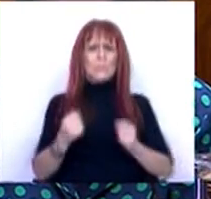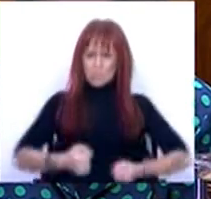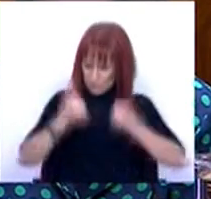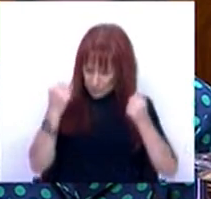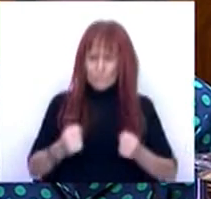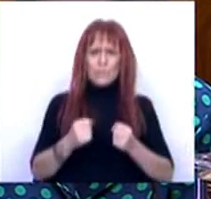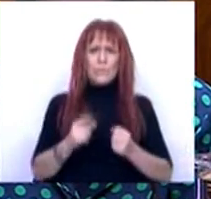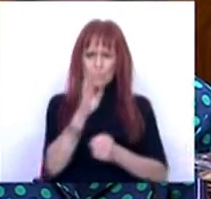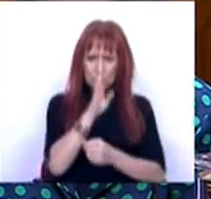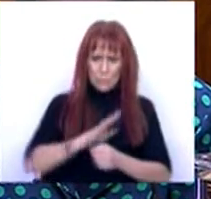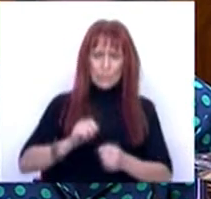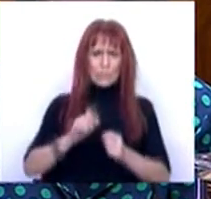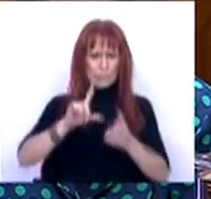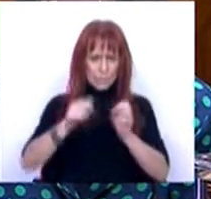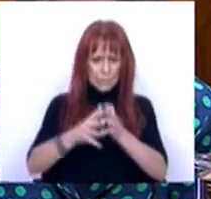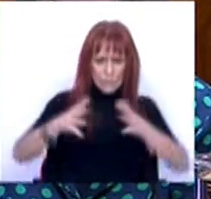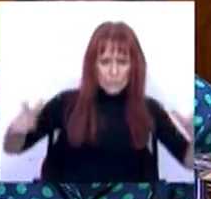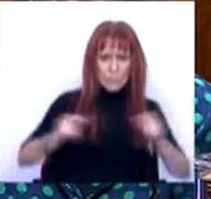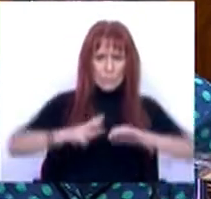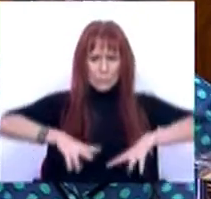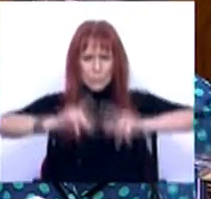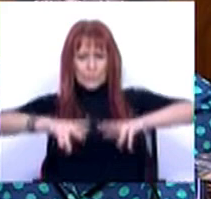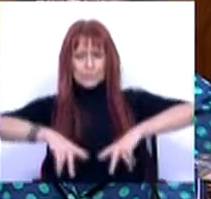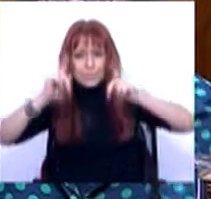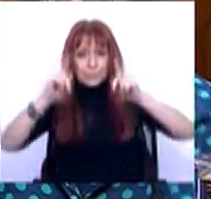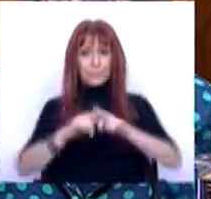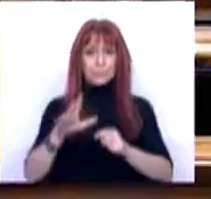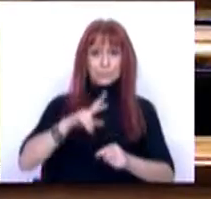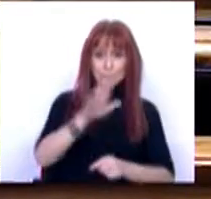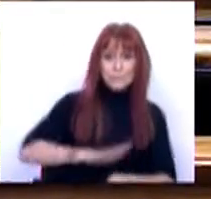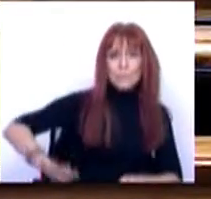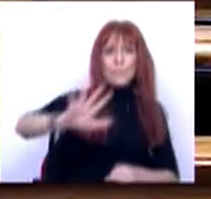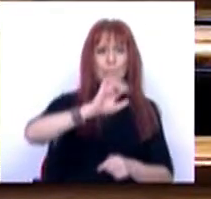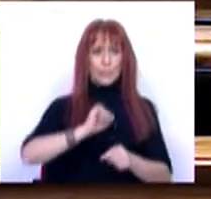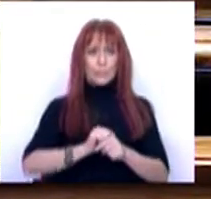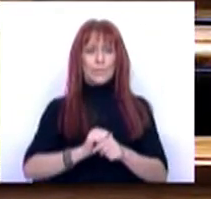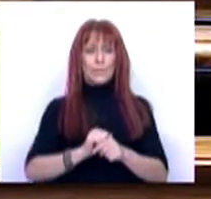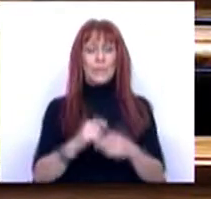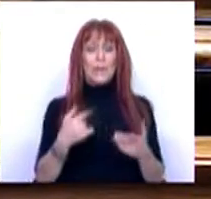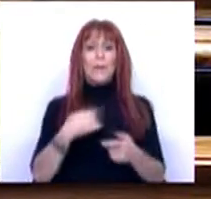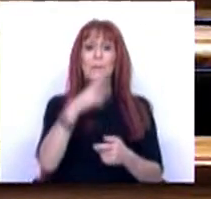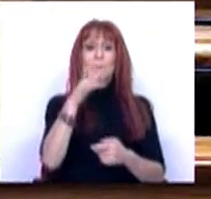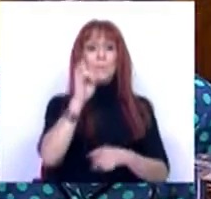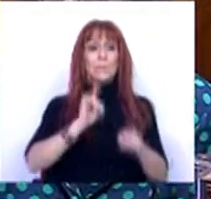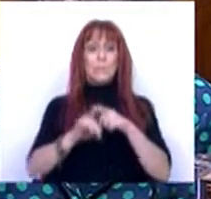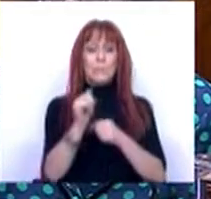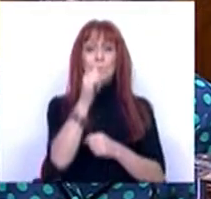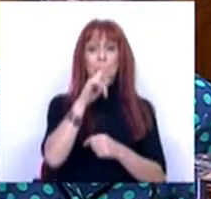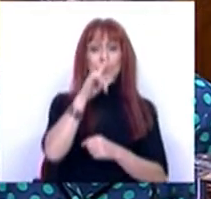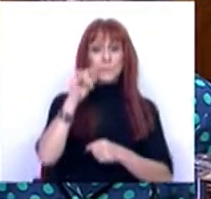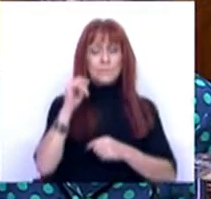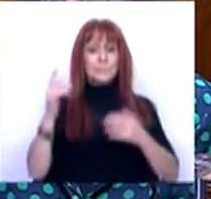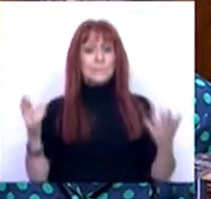conseguiremos concretizar este grande projeto de desenvolvimento nacional. Queria dizer à Sra. Deputada Inês Sousa